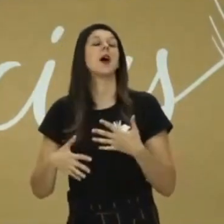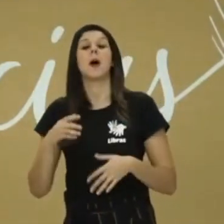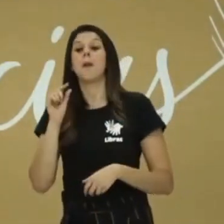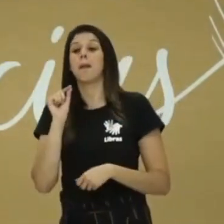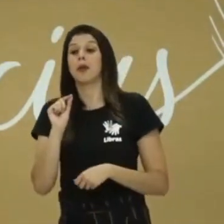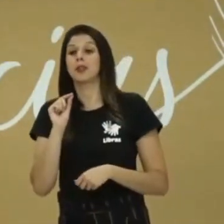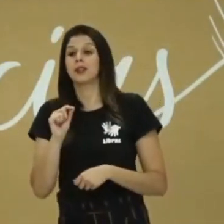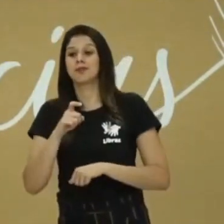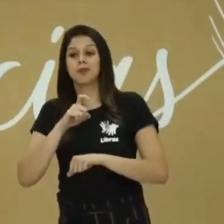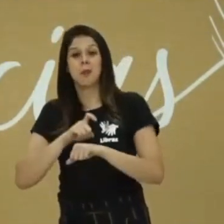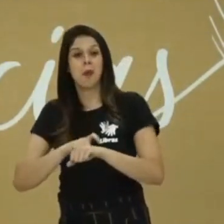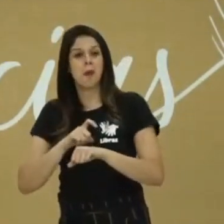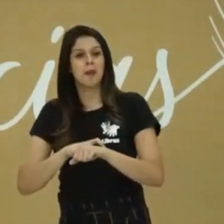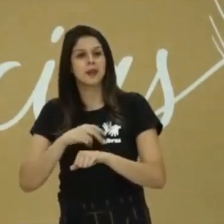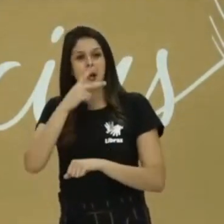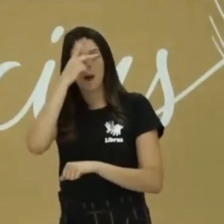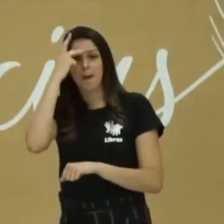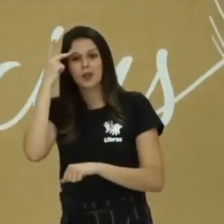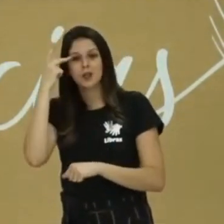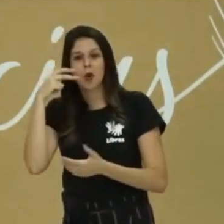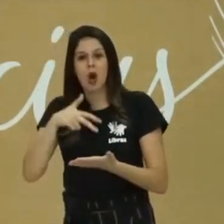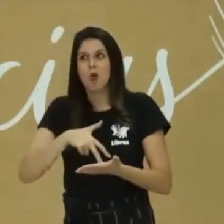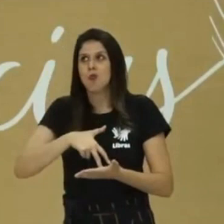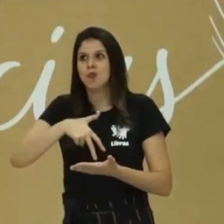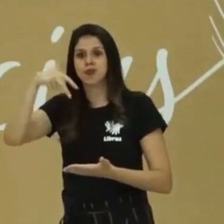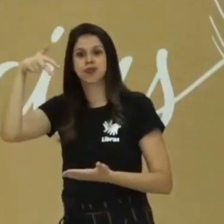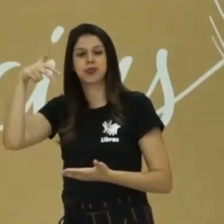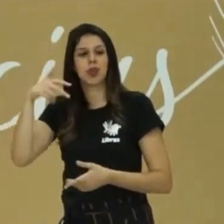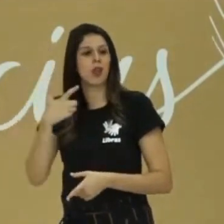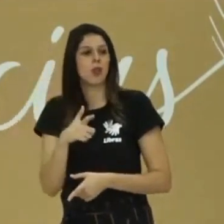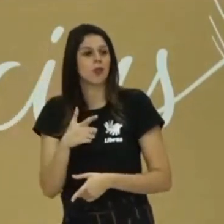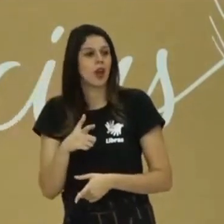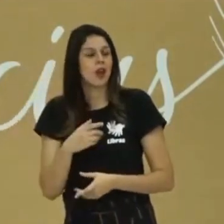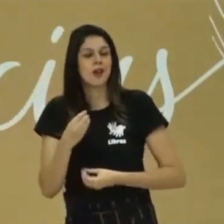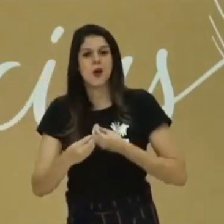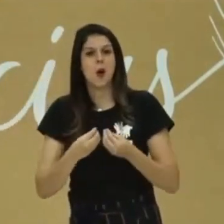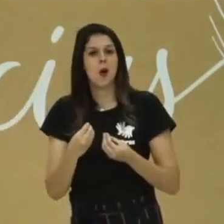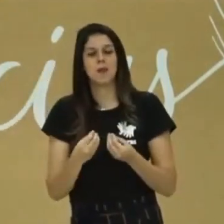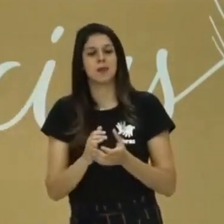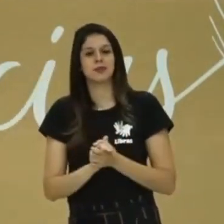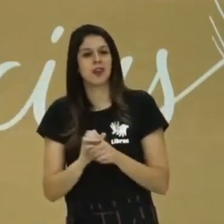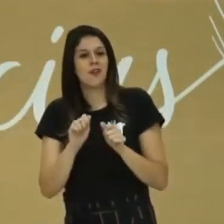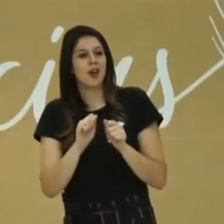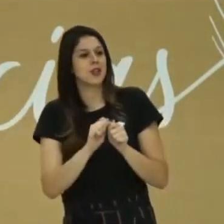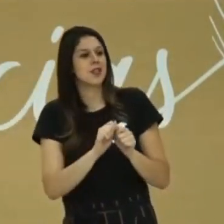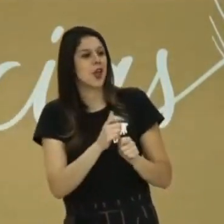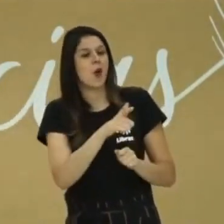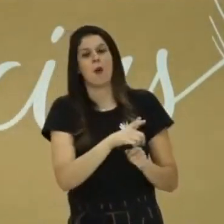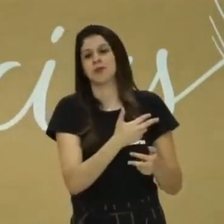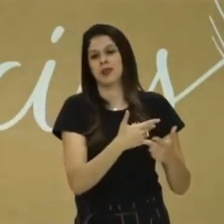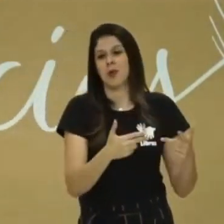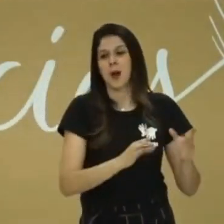vai ser em um momento pessoas serão Arrebatados não vai dar tempo de qualquer tipo de preparação